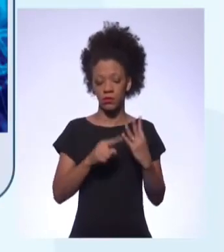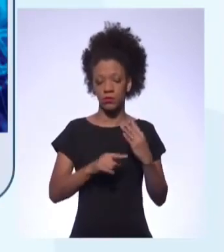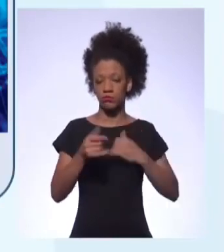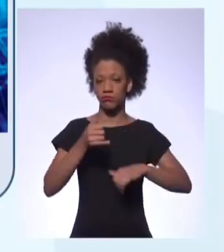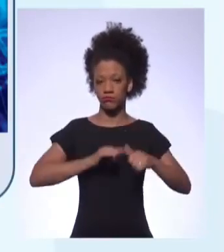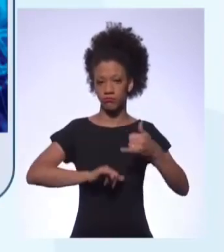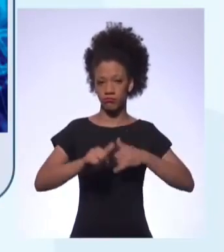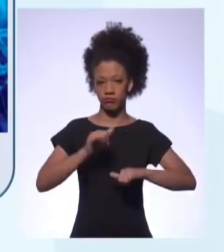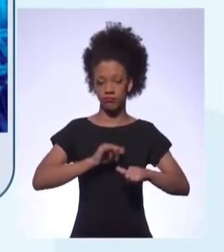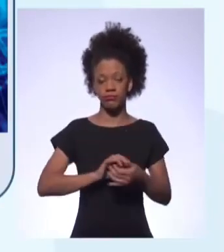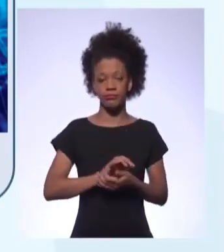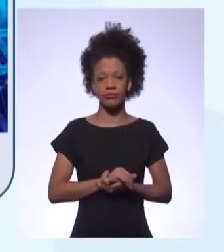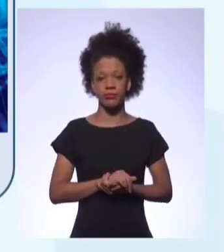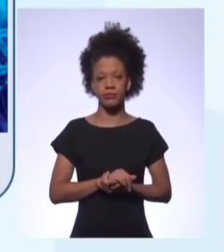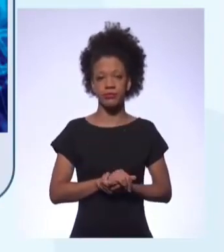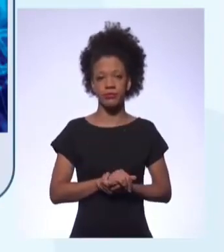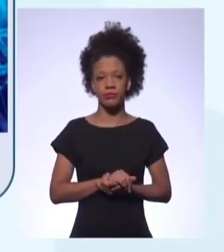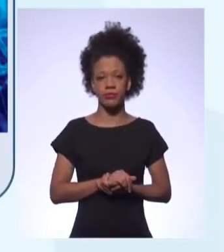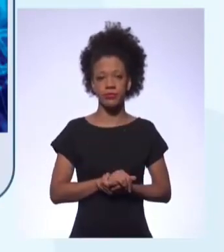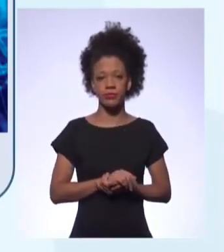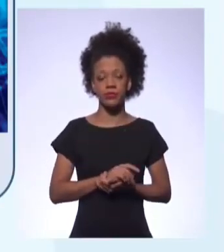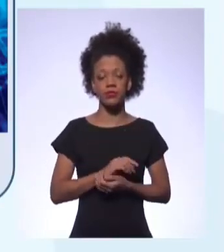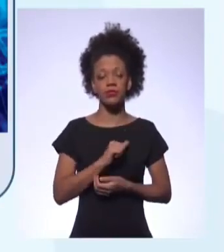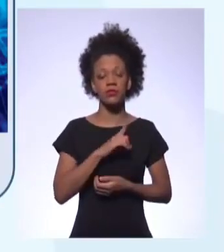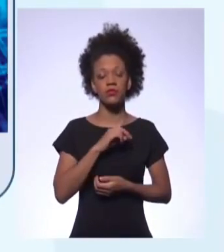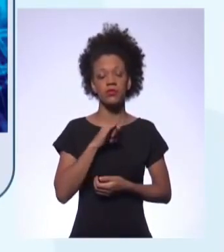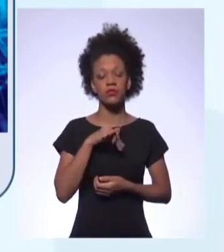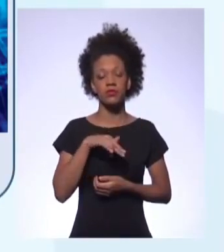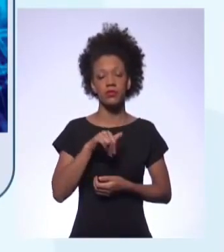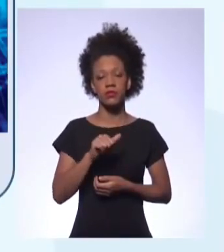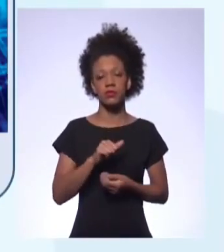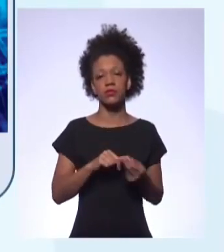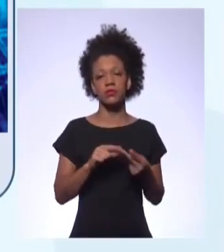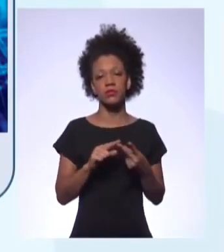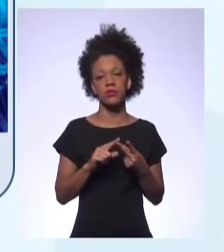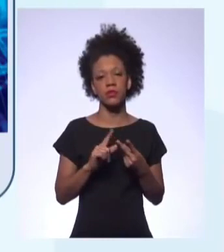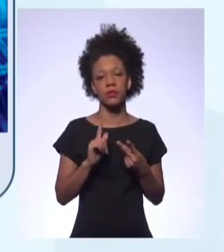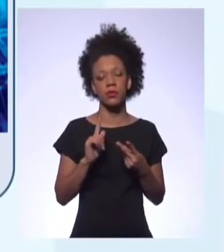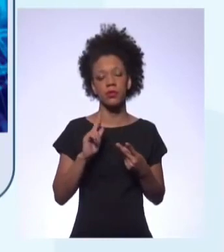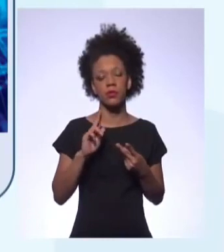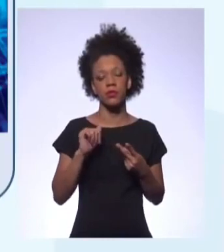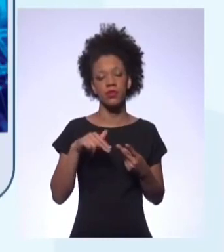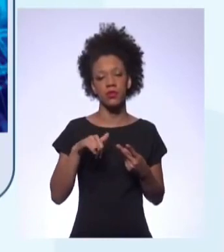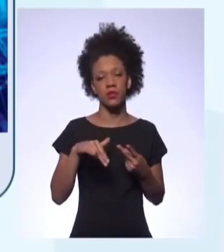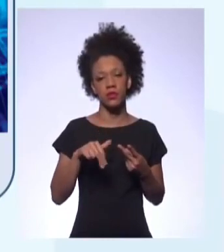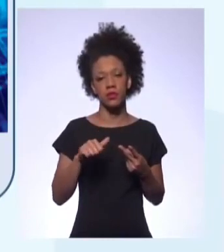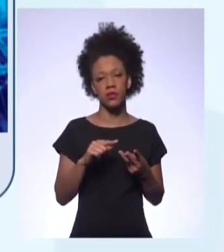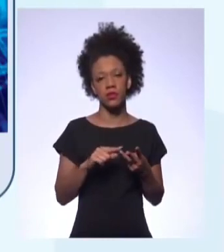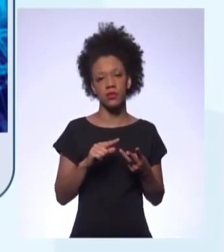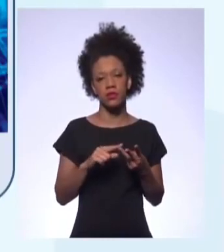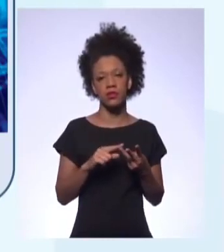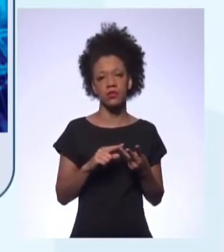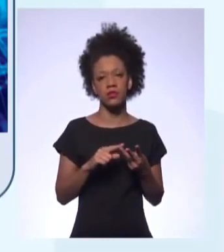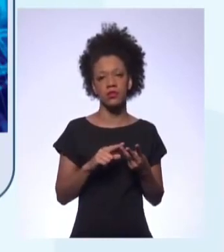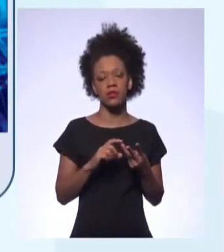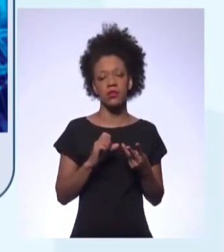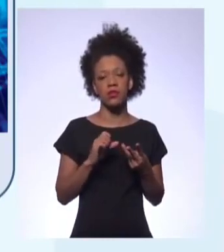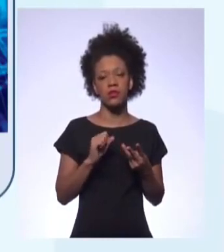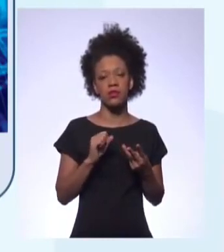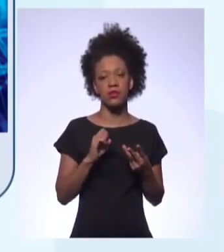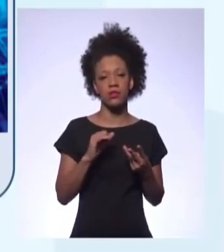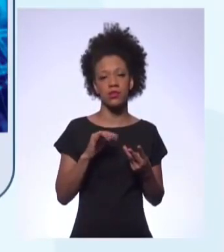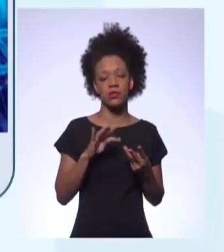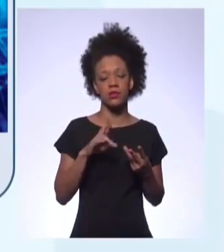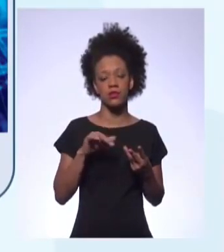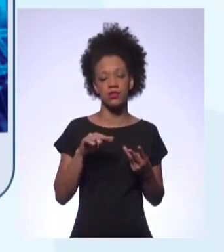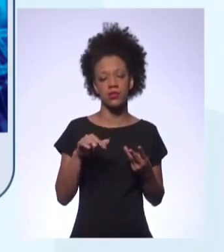químicas. Adenine A, Adenina, guanine G, guanina, G, cytosine C, citosina, and